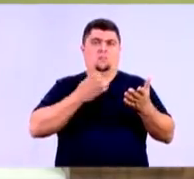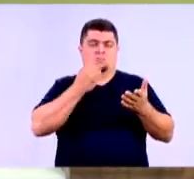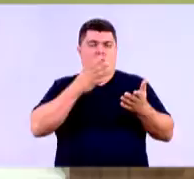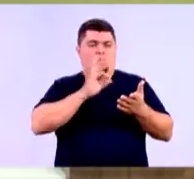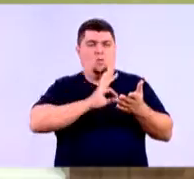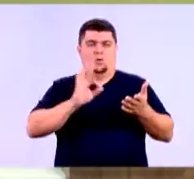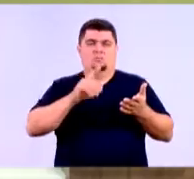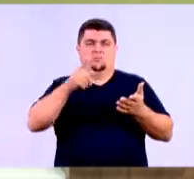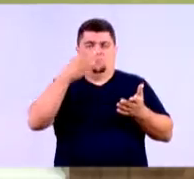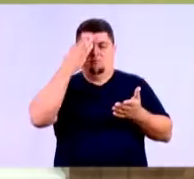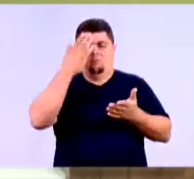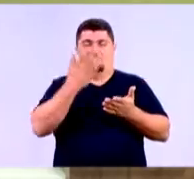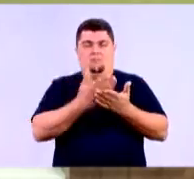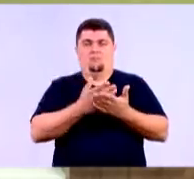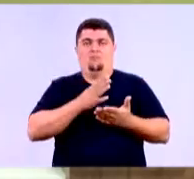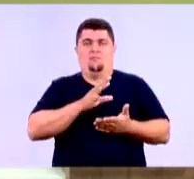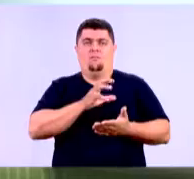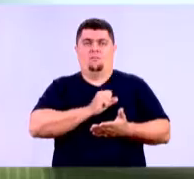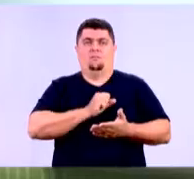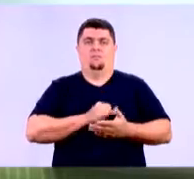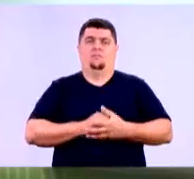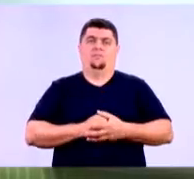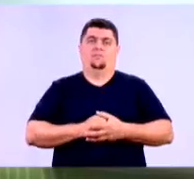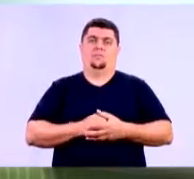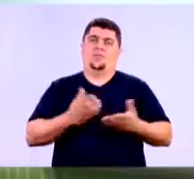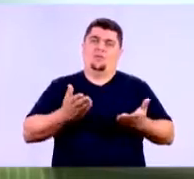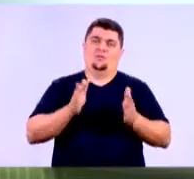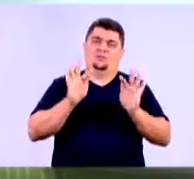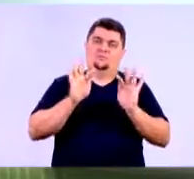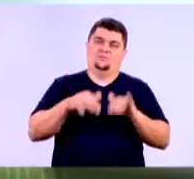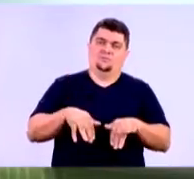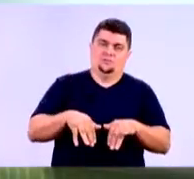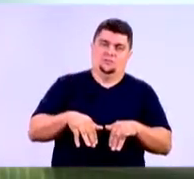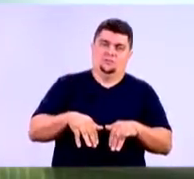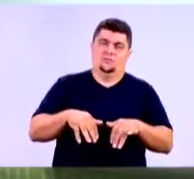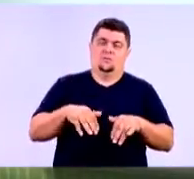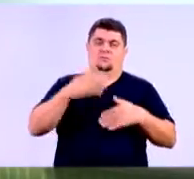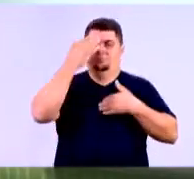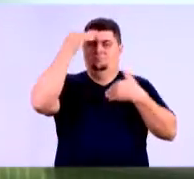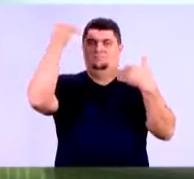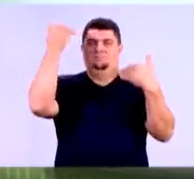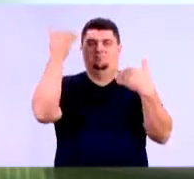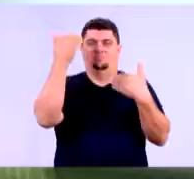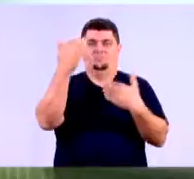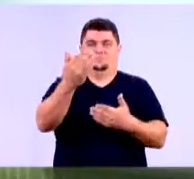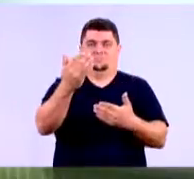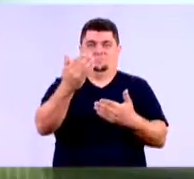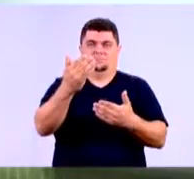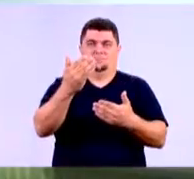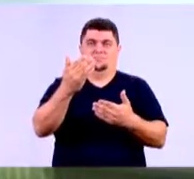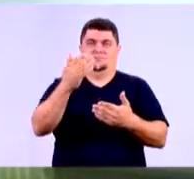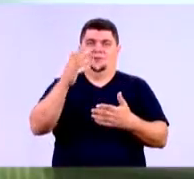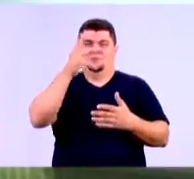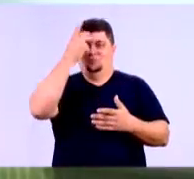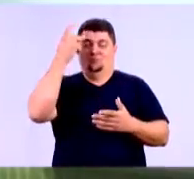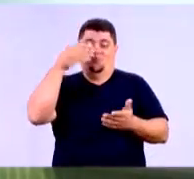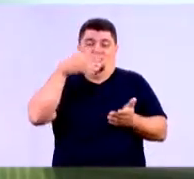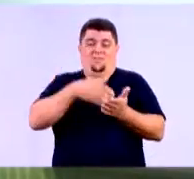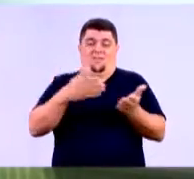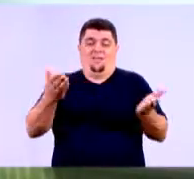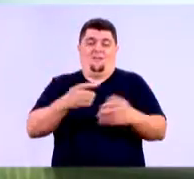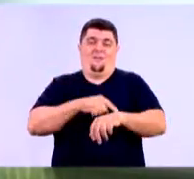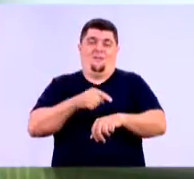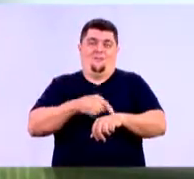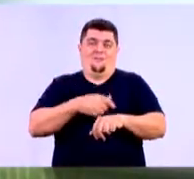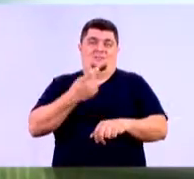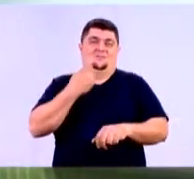tenho certeza que vocês vão gostar. Gente, e nós ficamos por aqui. Muito obrigada por vocês, bravos, corajosos, que ficaram até agora, aí,